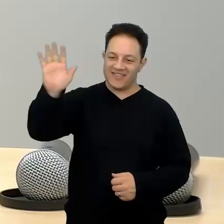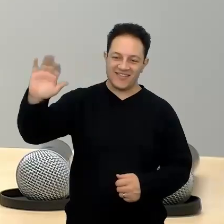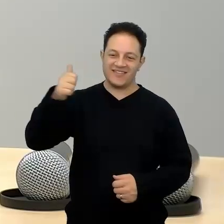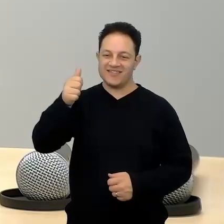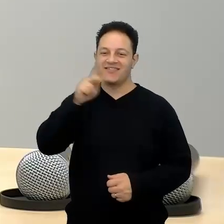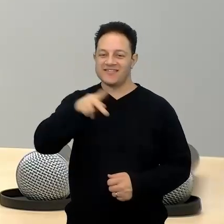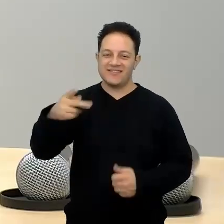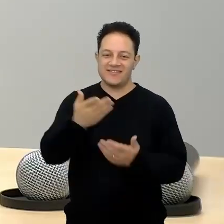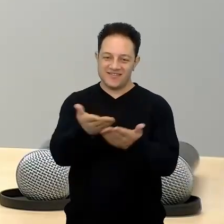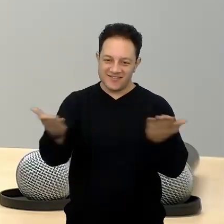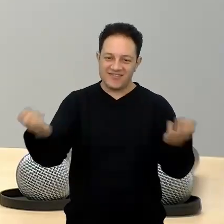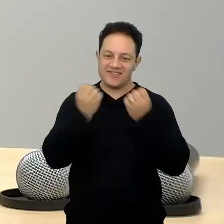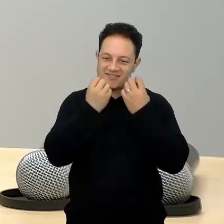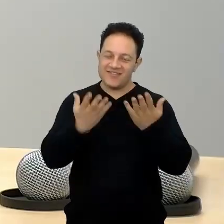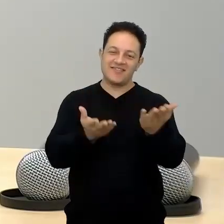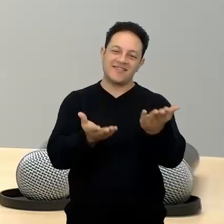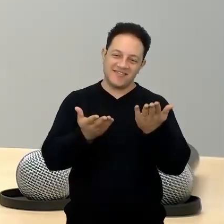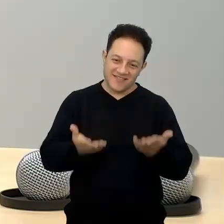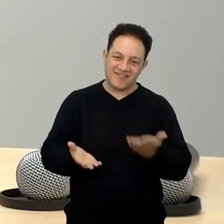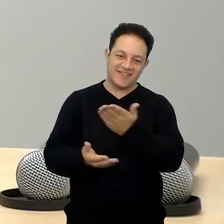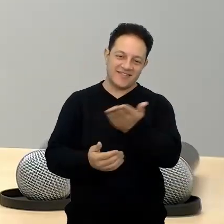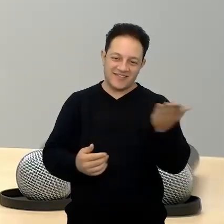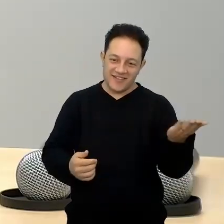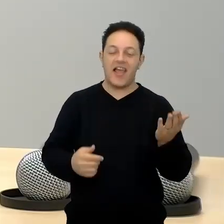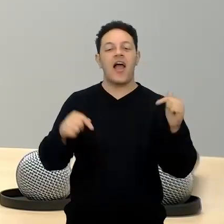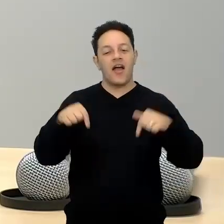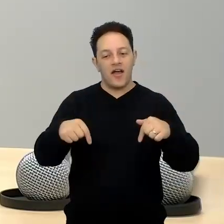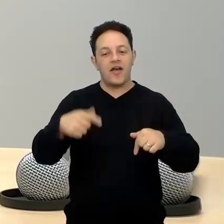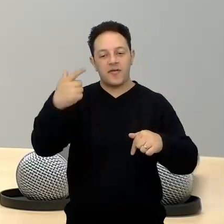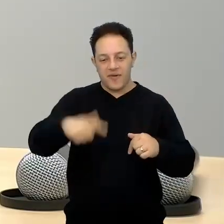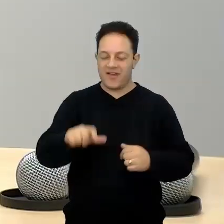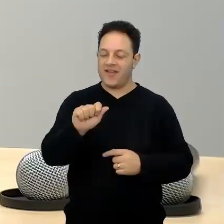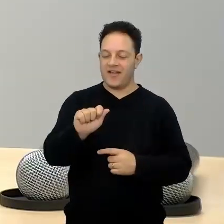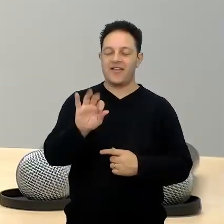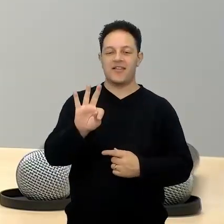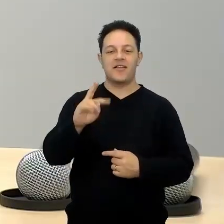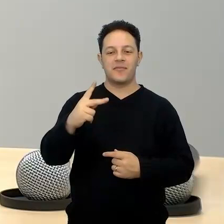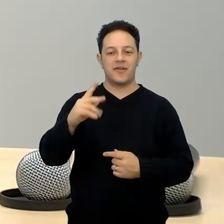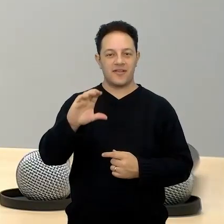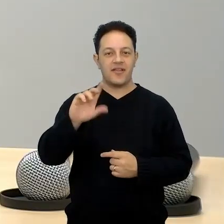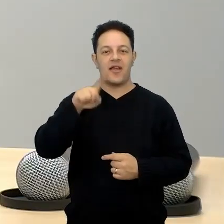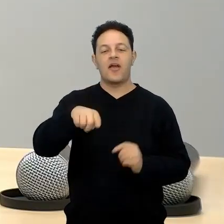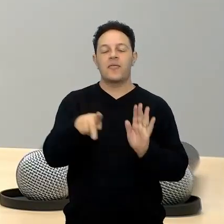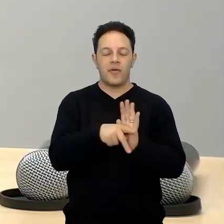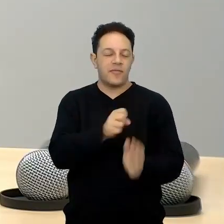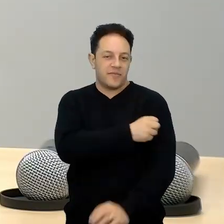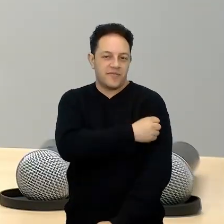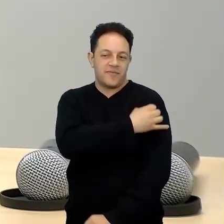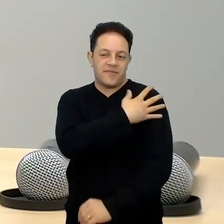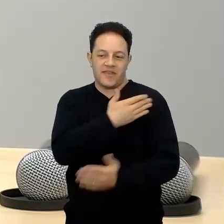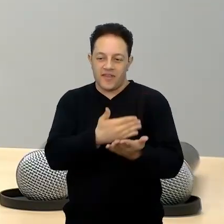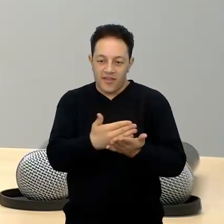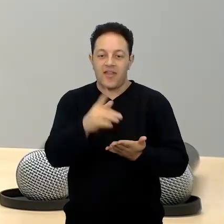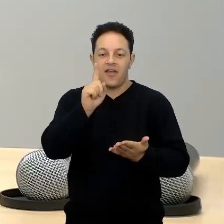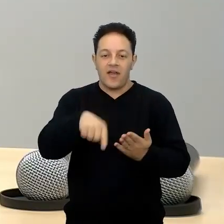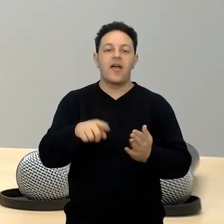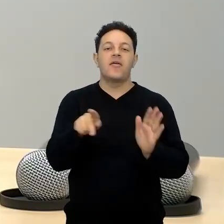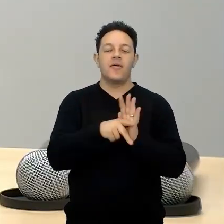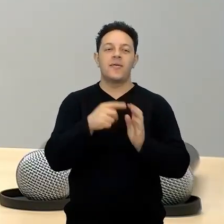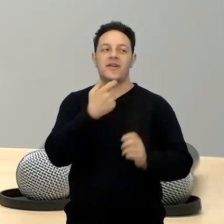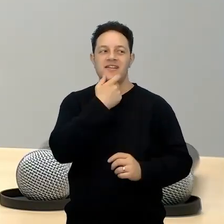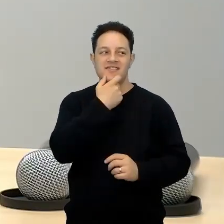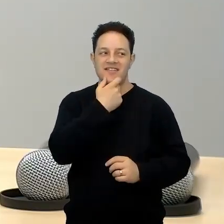Olá, professores! Muito bem-vindos a mais uma TPC dos anos iniciais do componente de língua